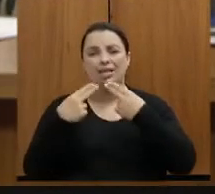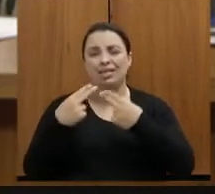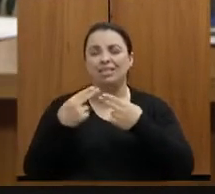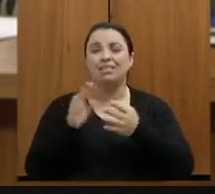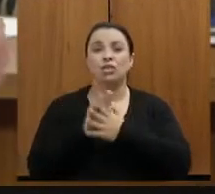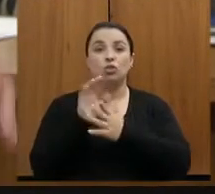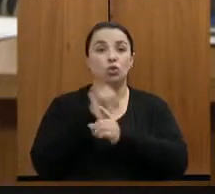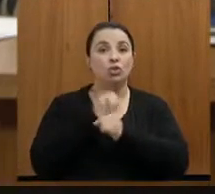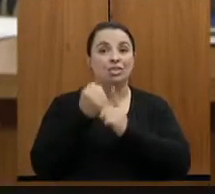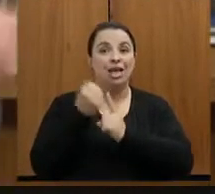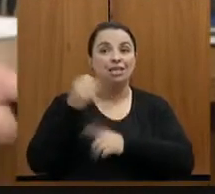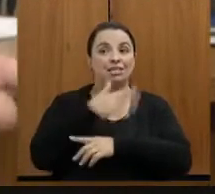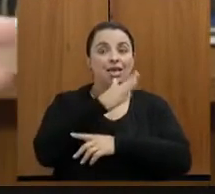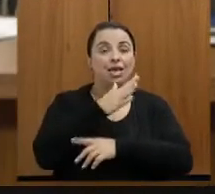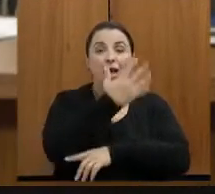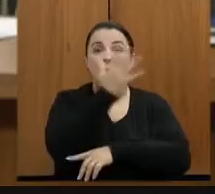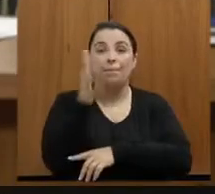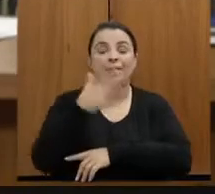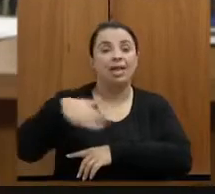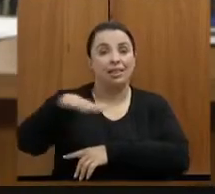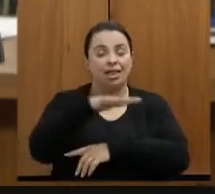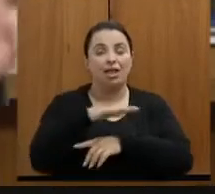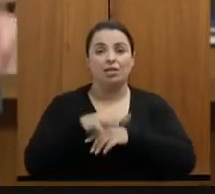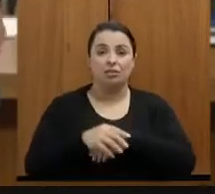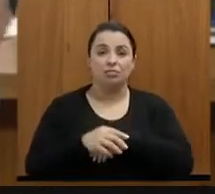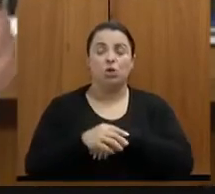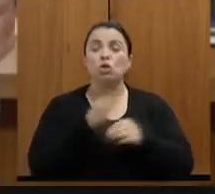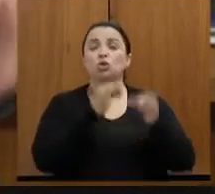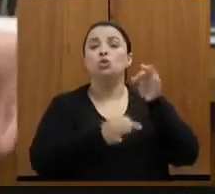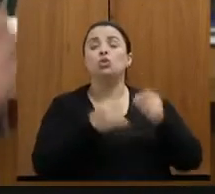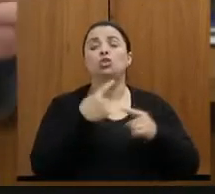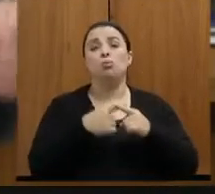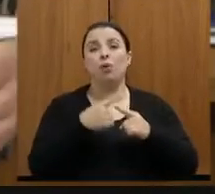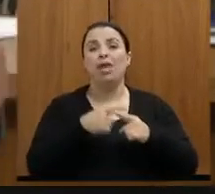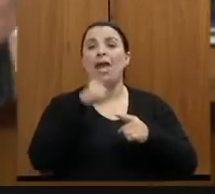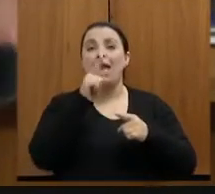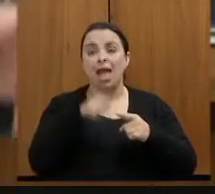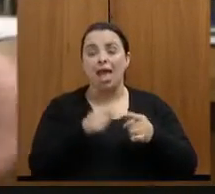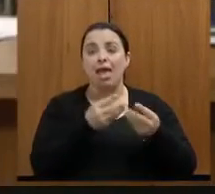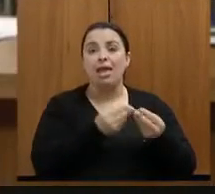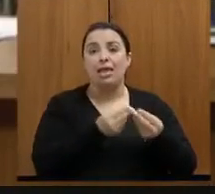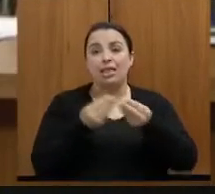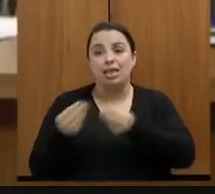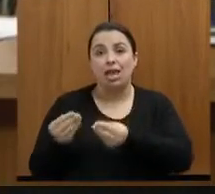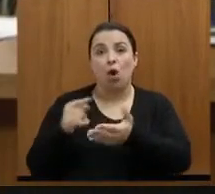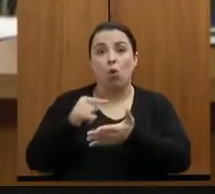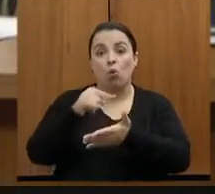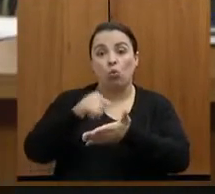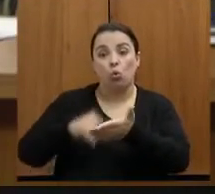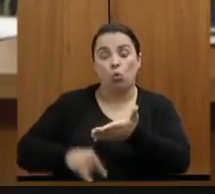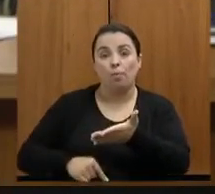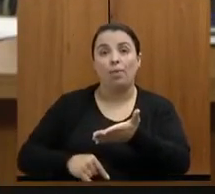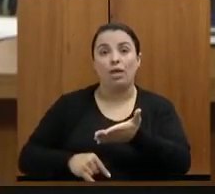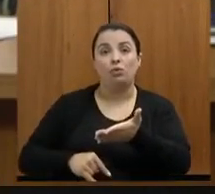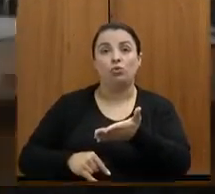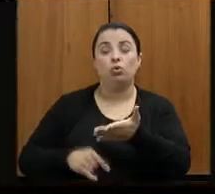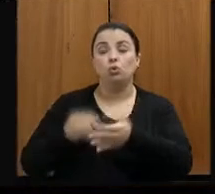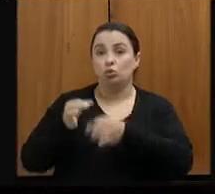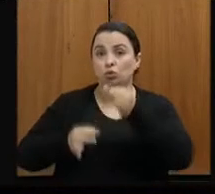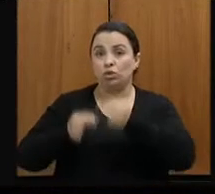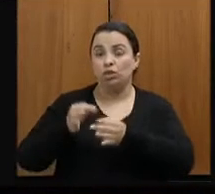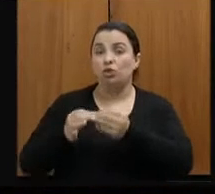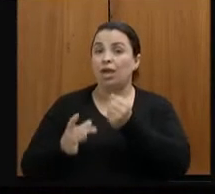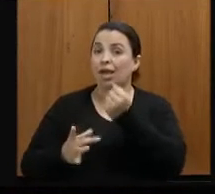Jurídico, por quê? A finalidade da regulização fundiária é entregar um documento jurídico que garante a estabilidade do direito da